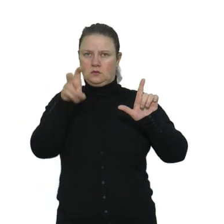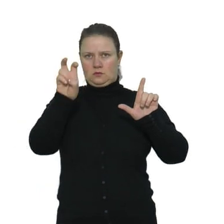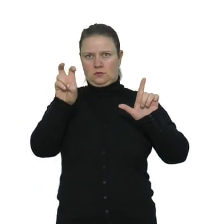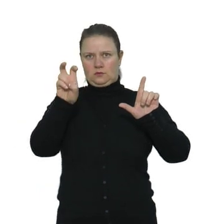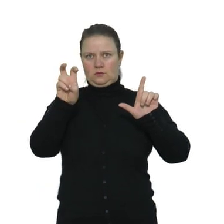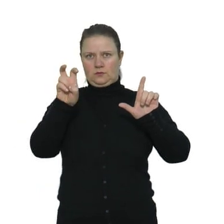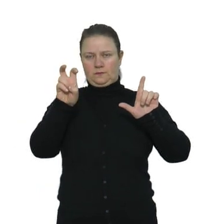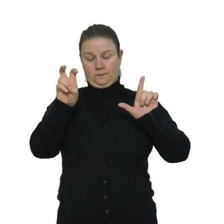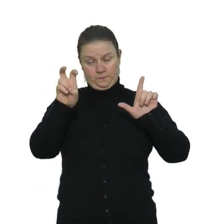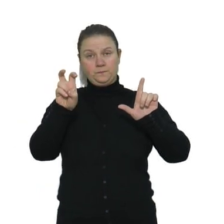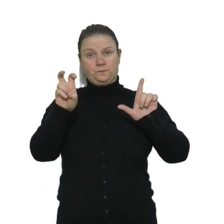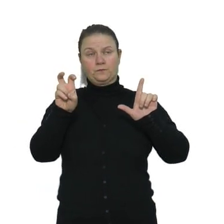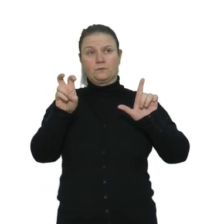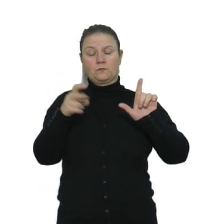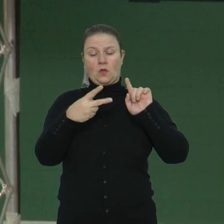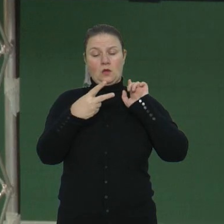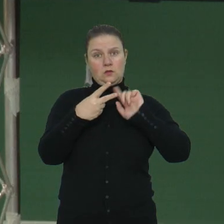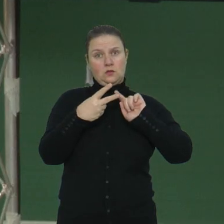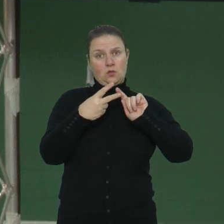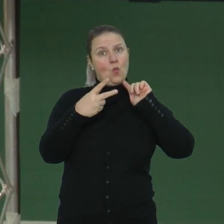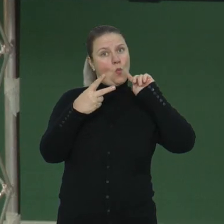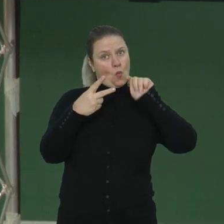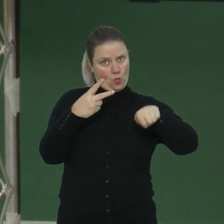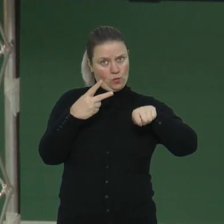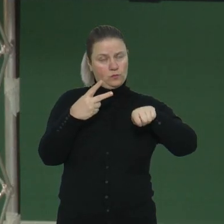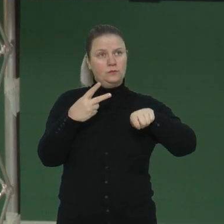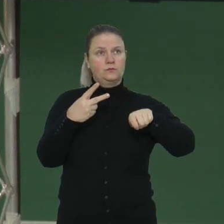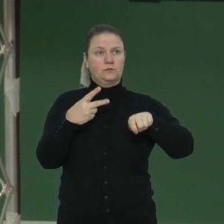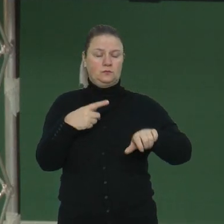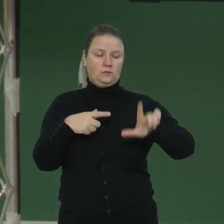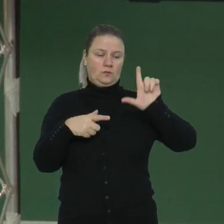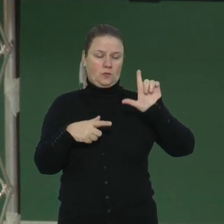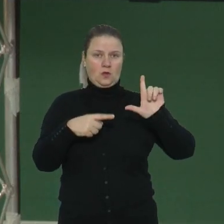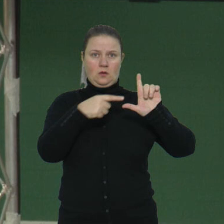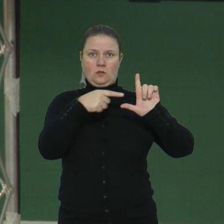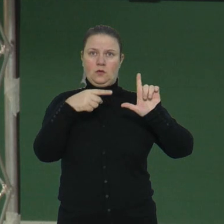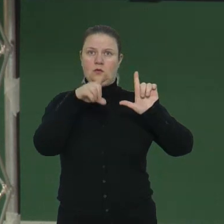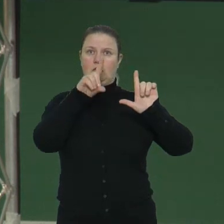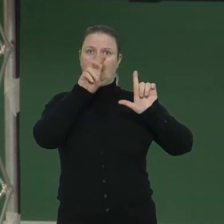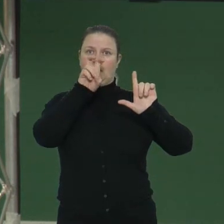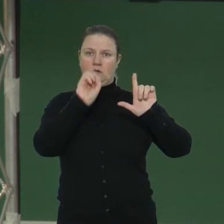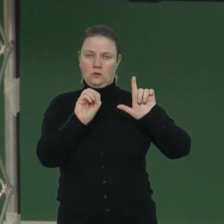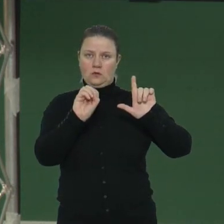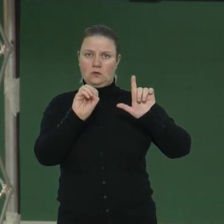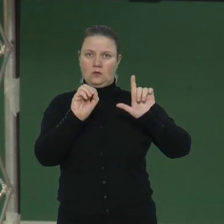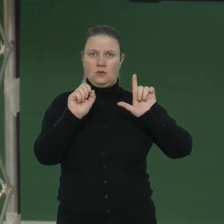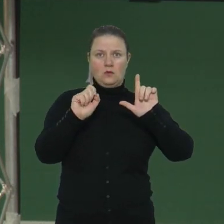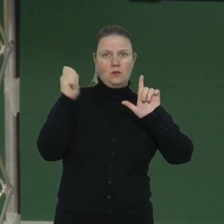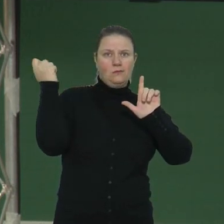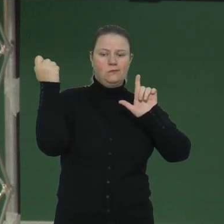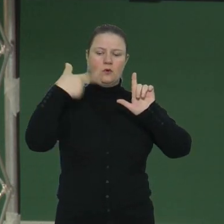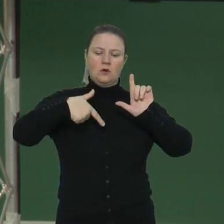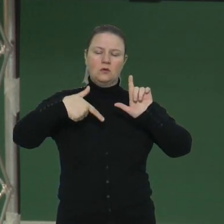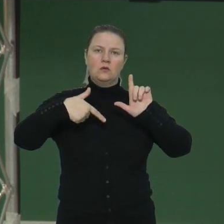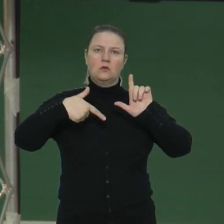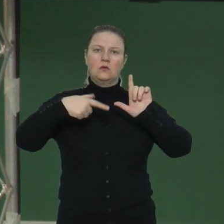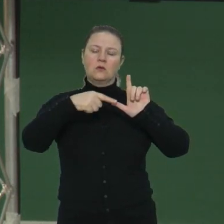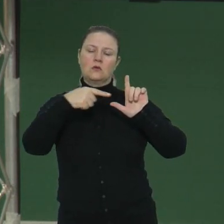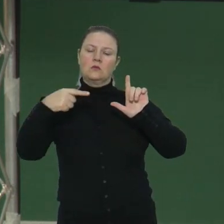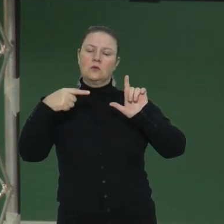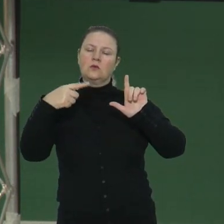torneá-la. A segunda possibilidade é o quê? Que o L menos 150 seja maior, né, que o